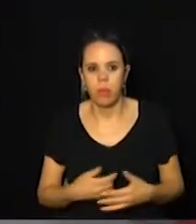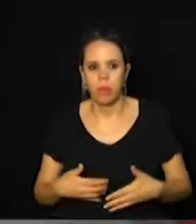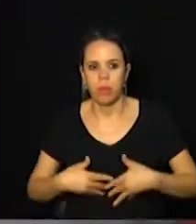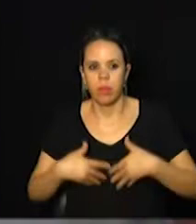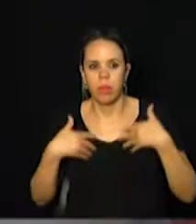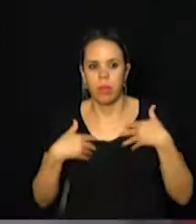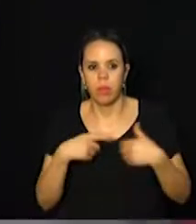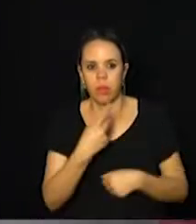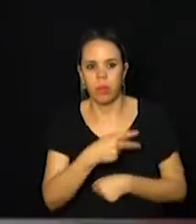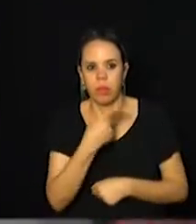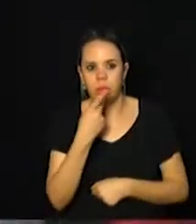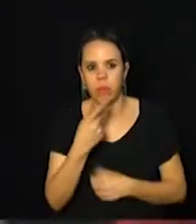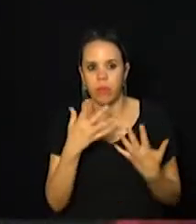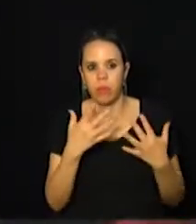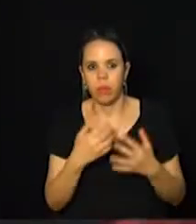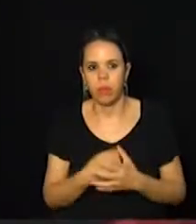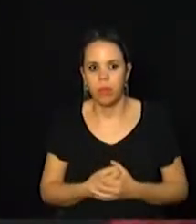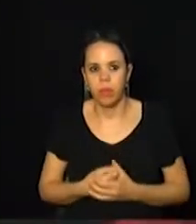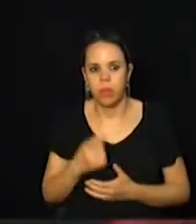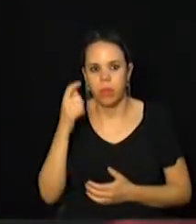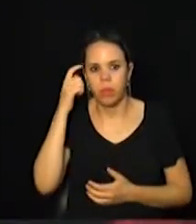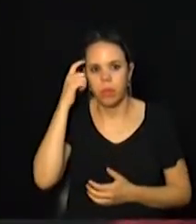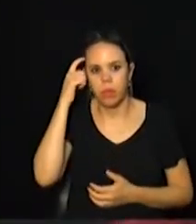da sua falta parabéns